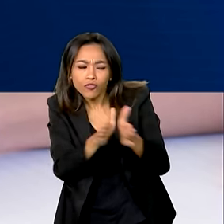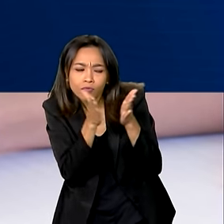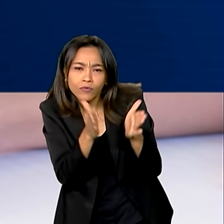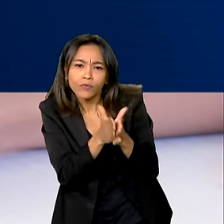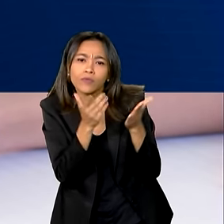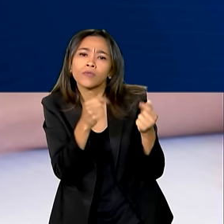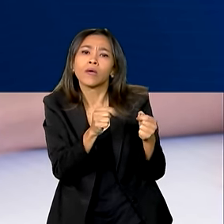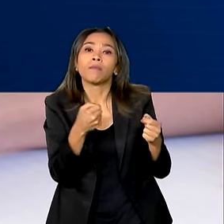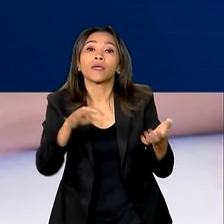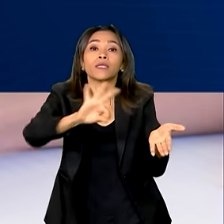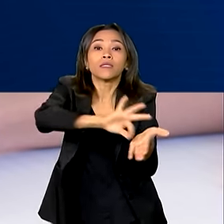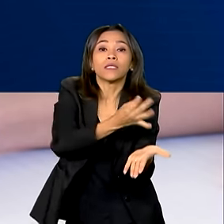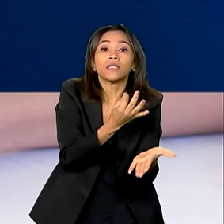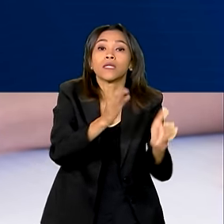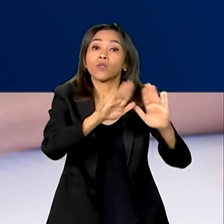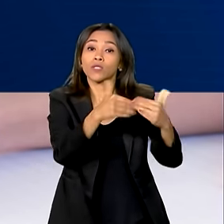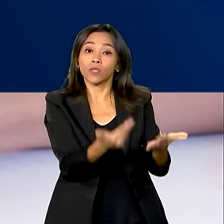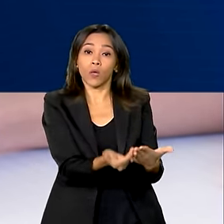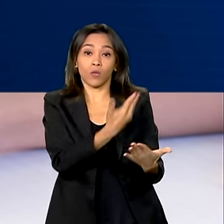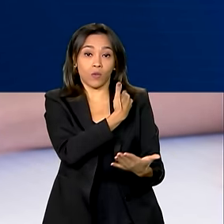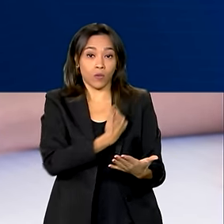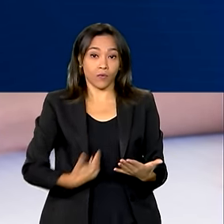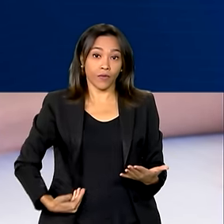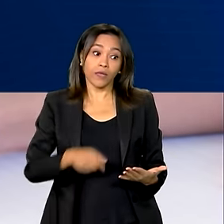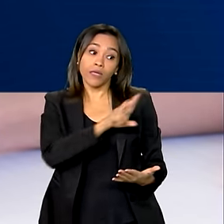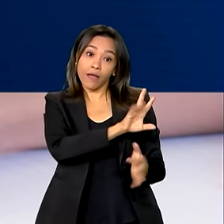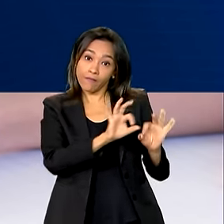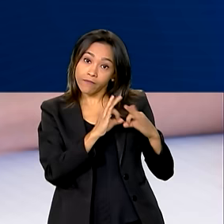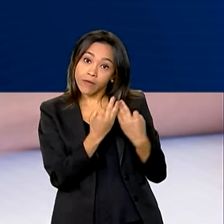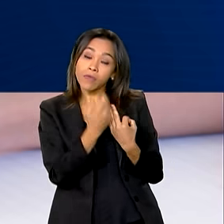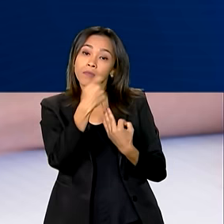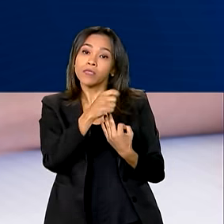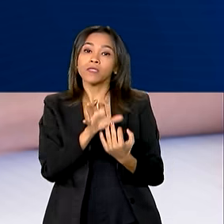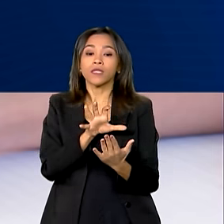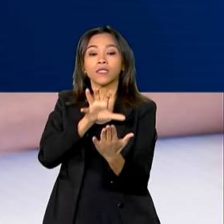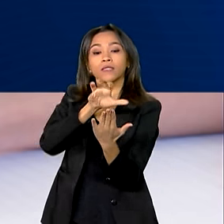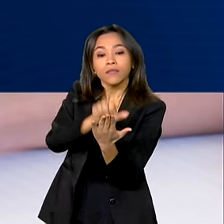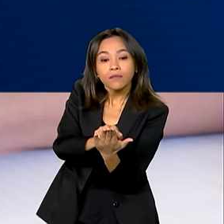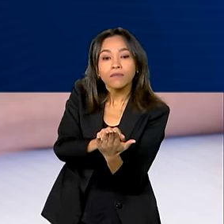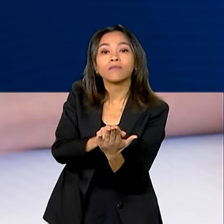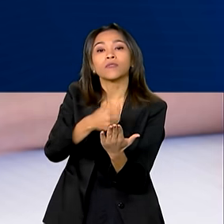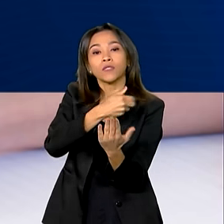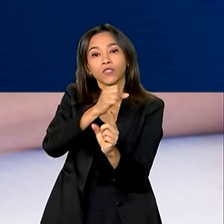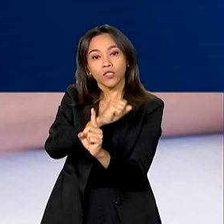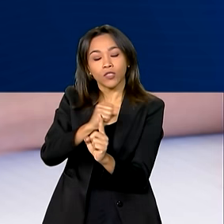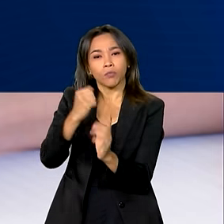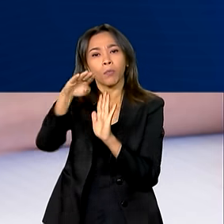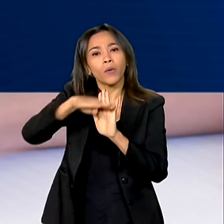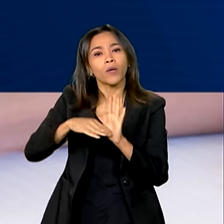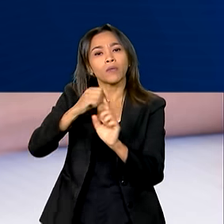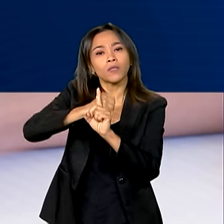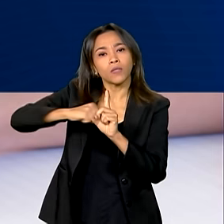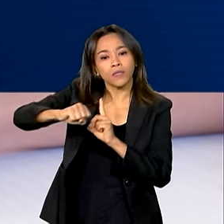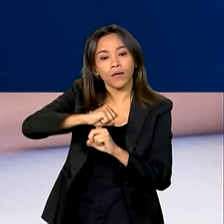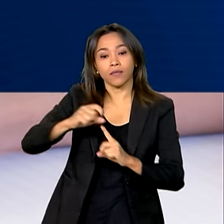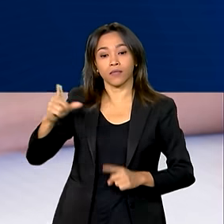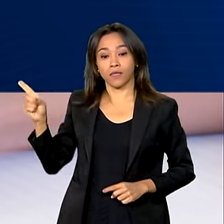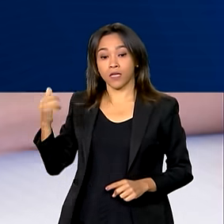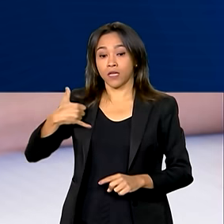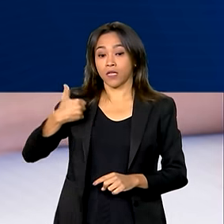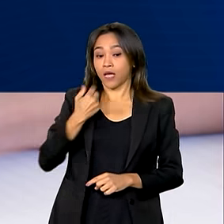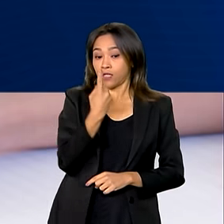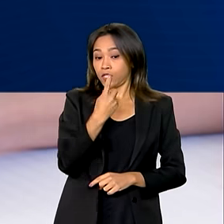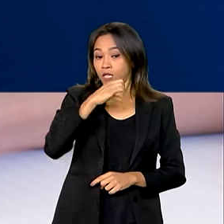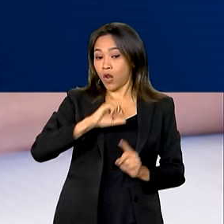matriculados no ensino médio e a família tem que estar inscrita no CadÚnico. Vale também para estudantes de 19 a 24 anos